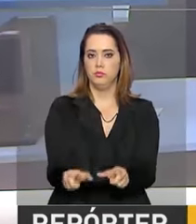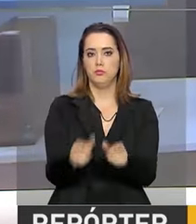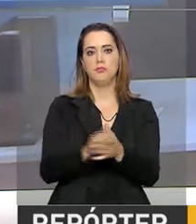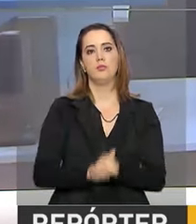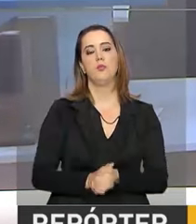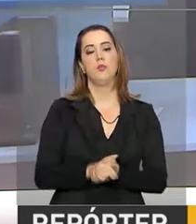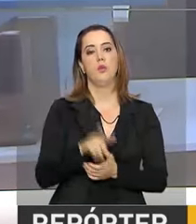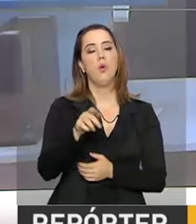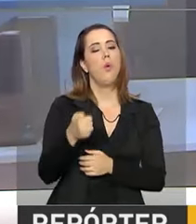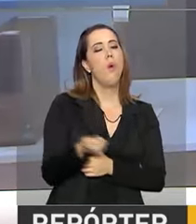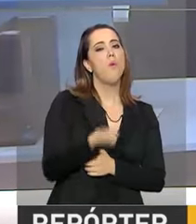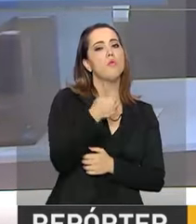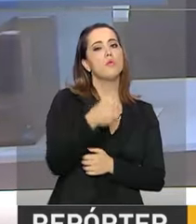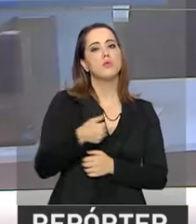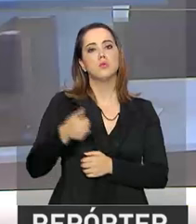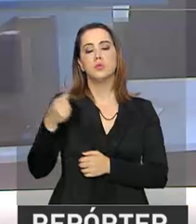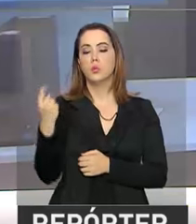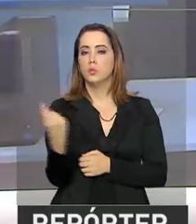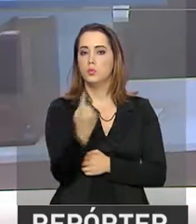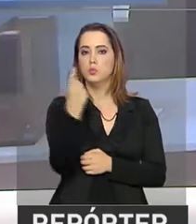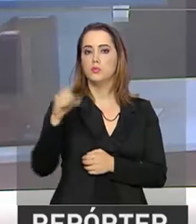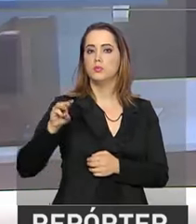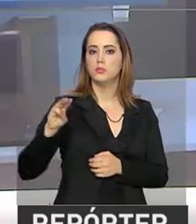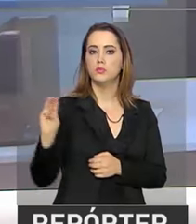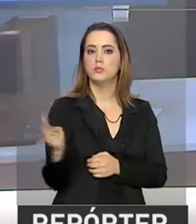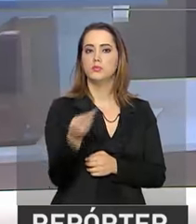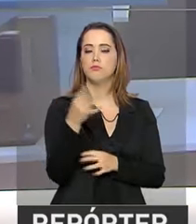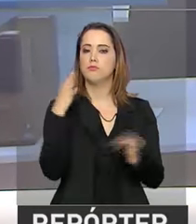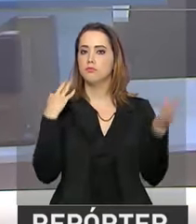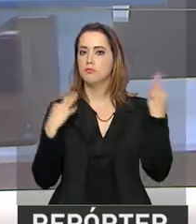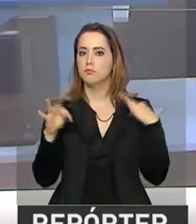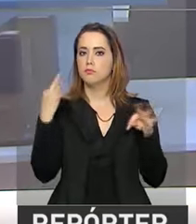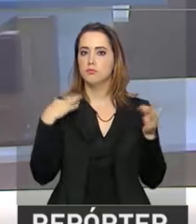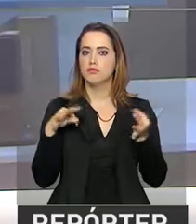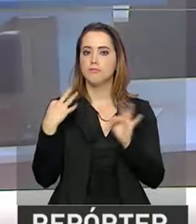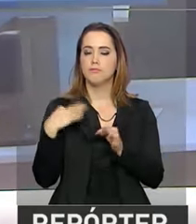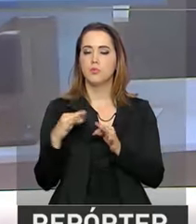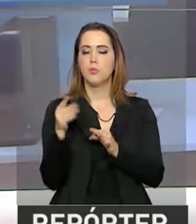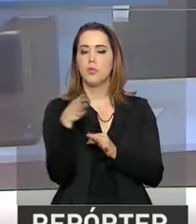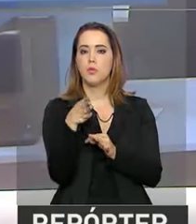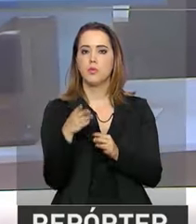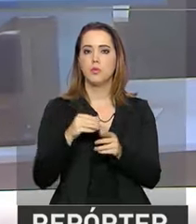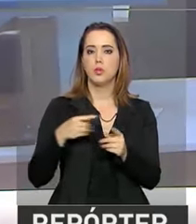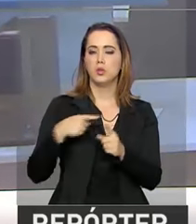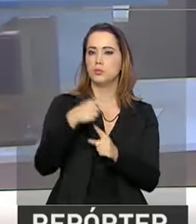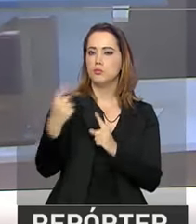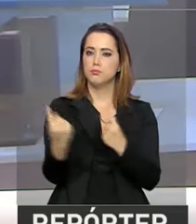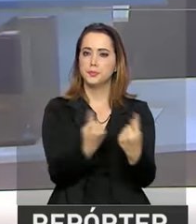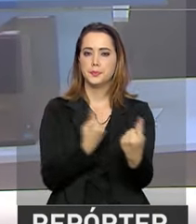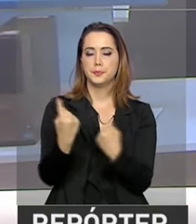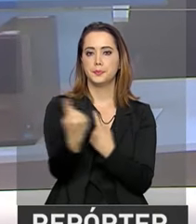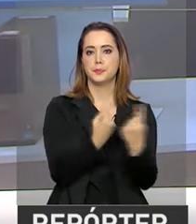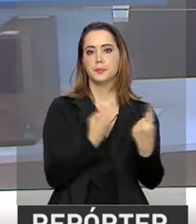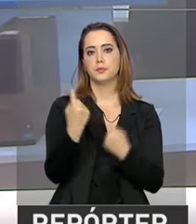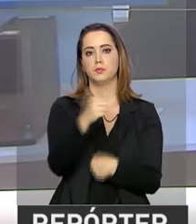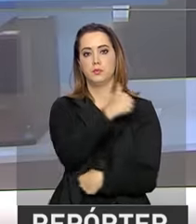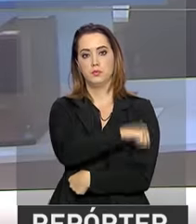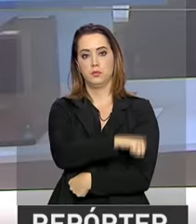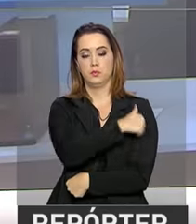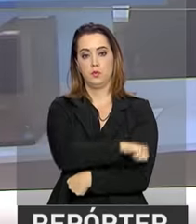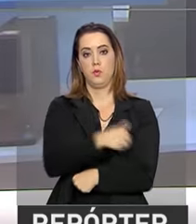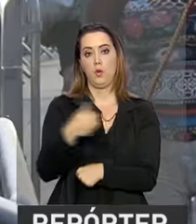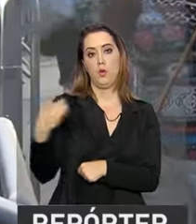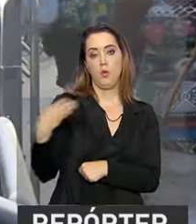mil turistas movimentaram a cidade maravilhosa durante as Olimpíadas destes 410.000 vieram de outros